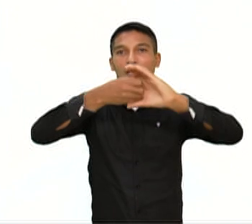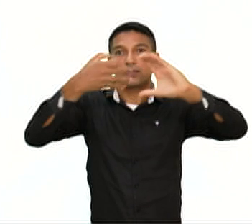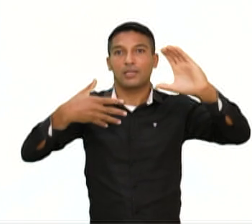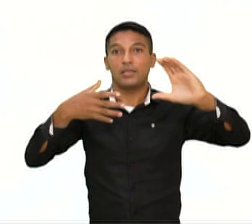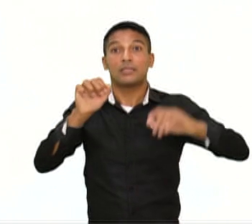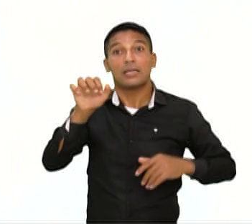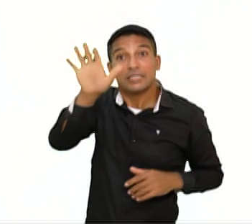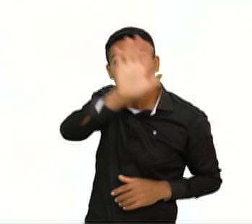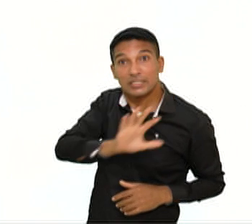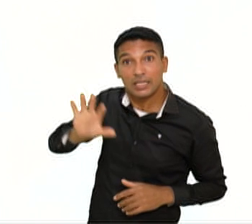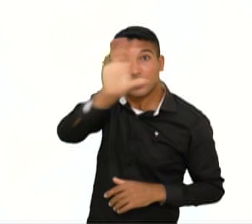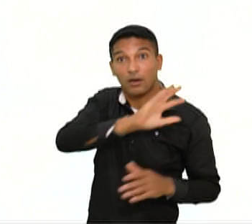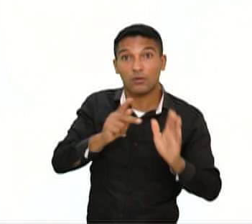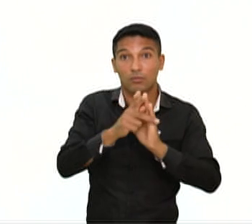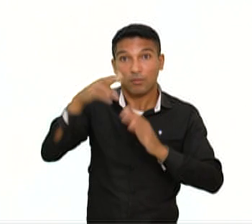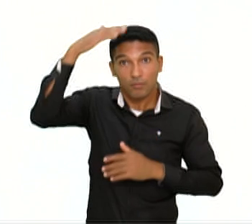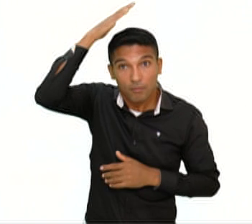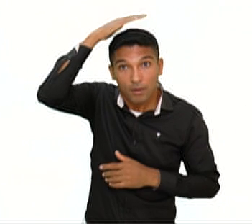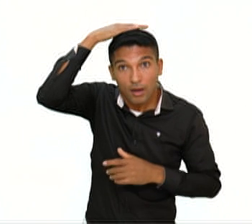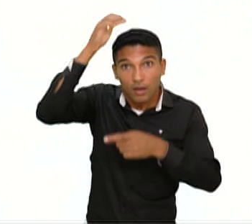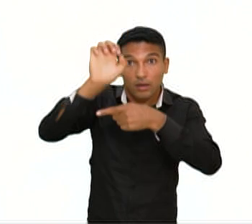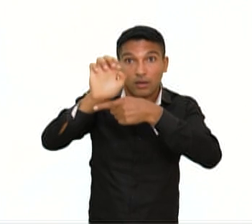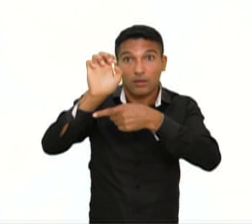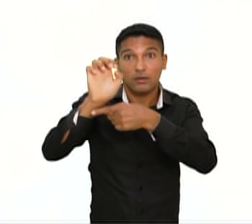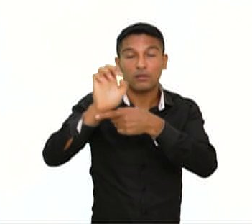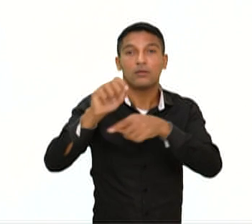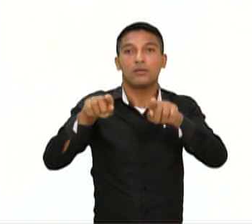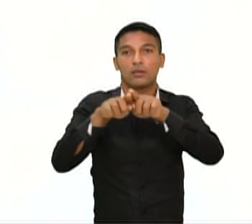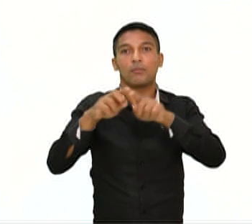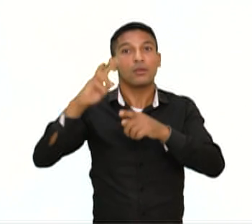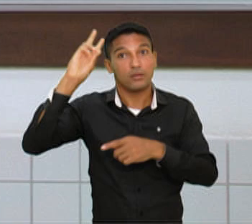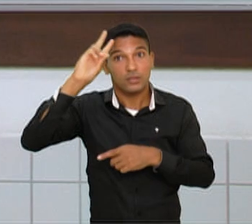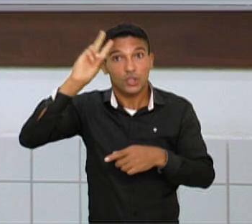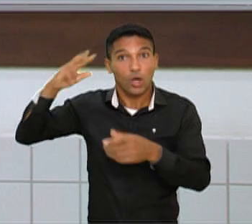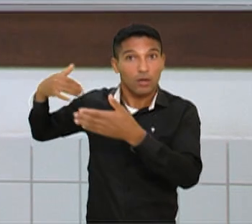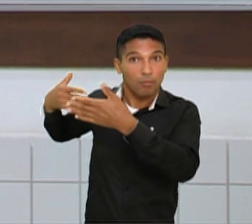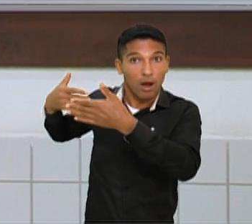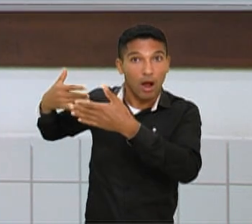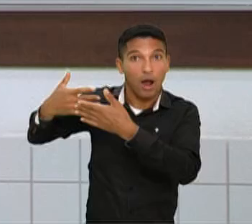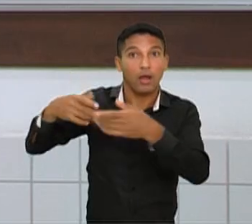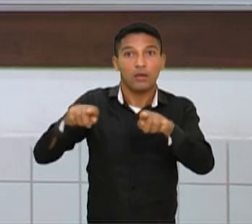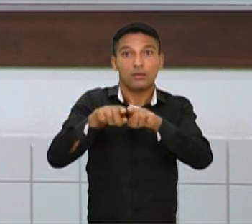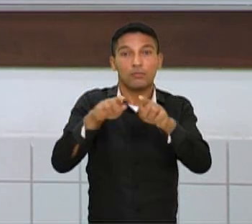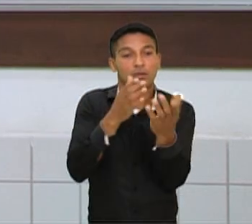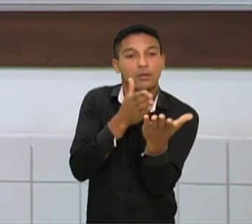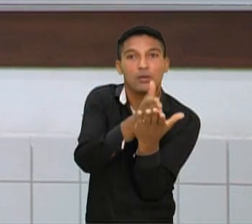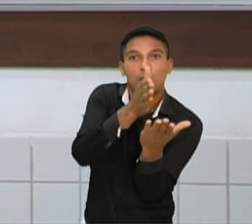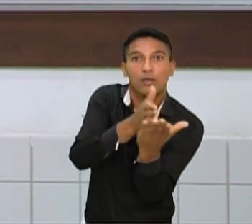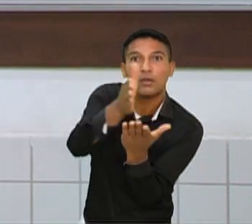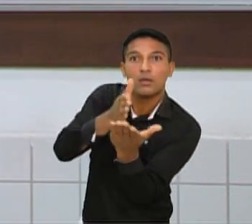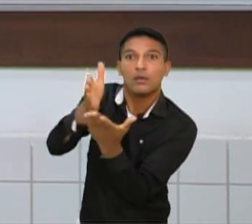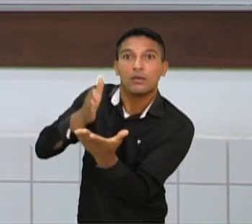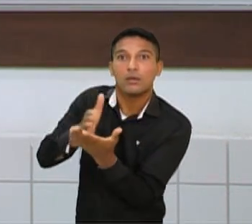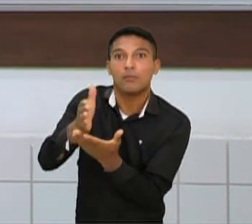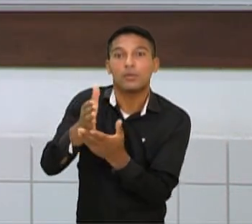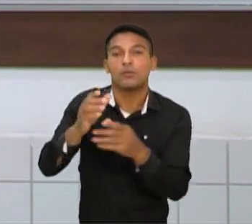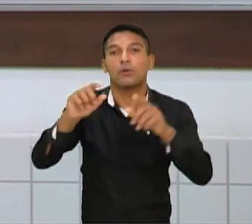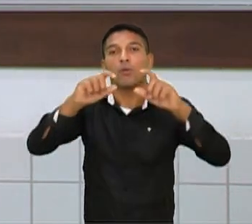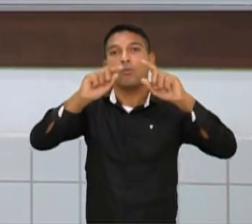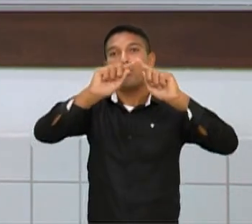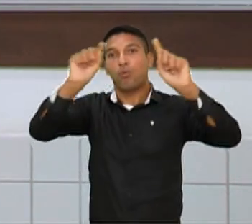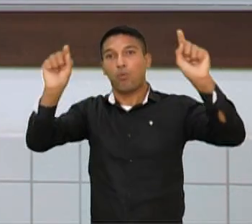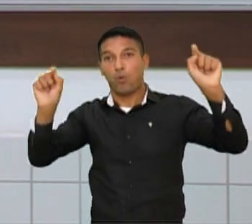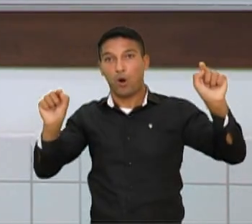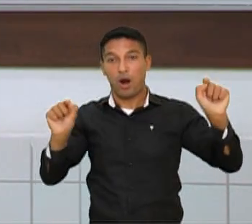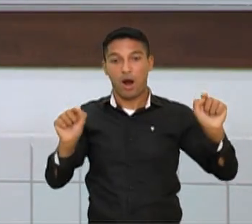Paraná, um pouquinho. Depois falamos um pouquinho sobre a história e os caminhos que delimitaram essa ocupação e o dimensionamento espacial